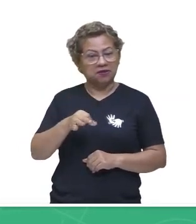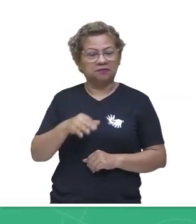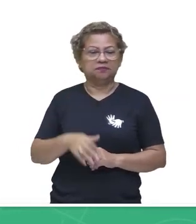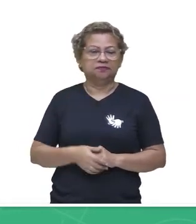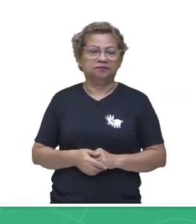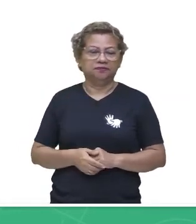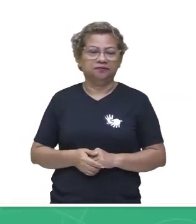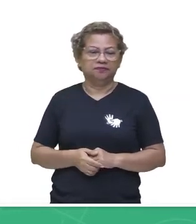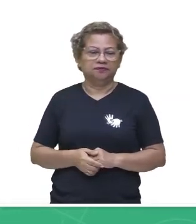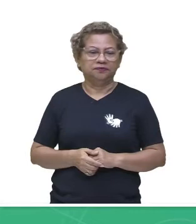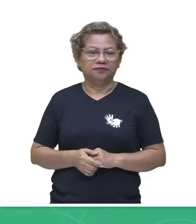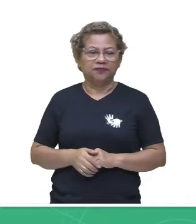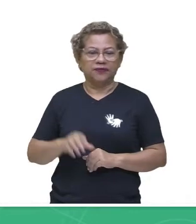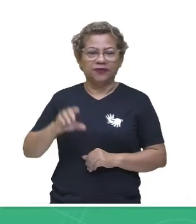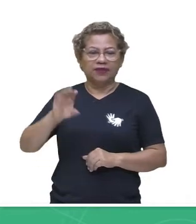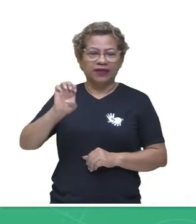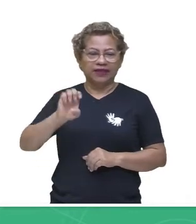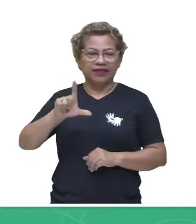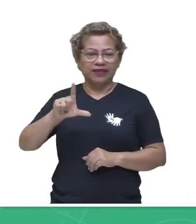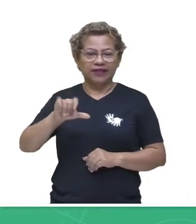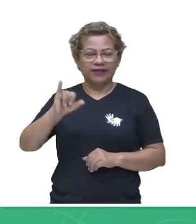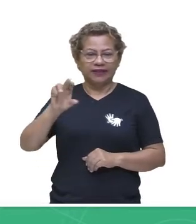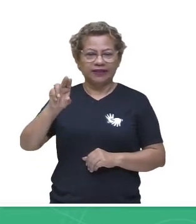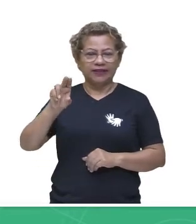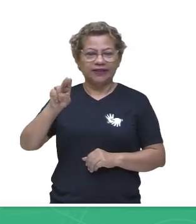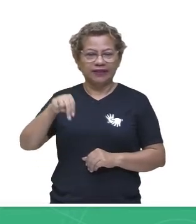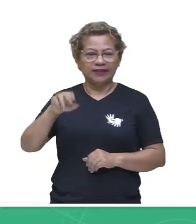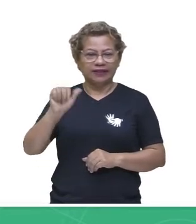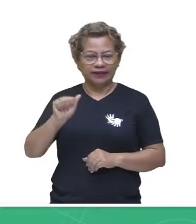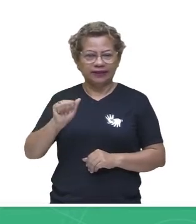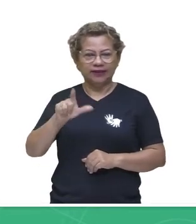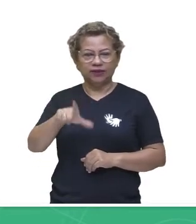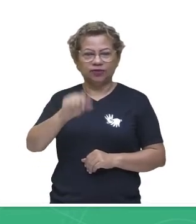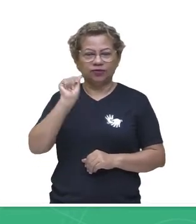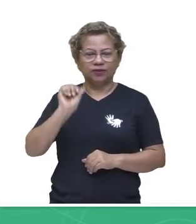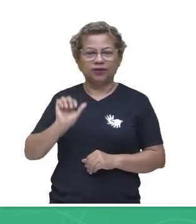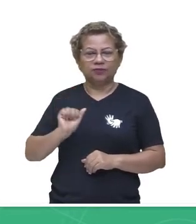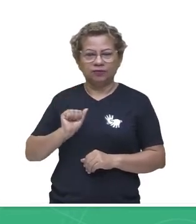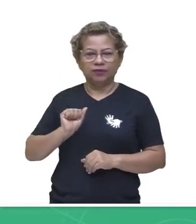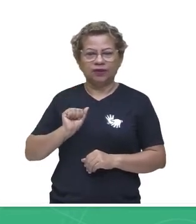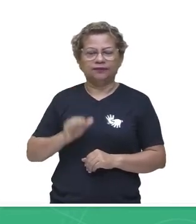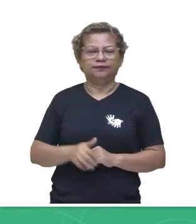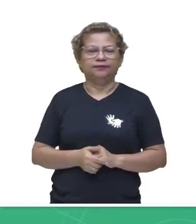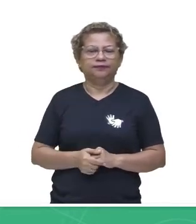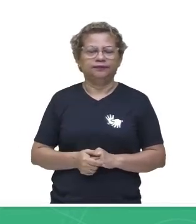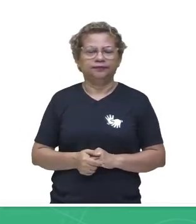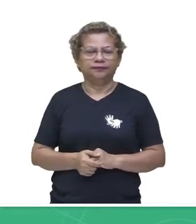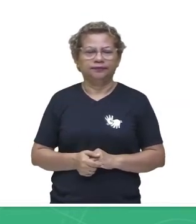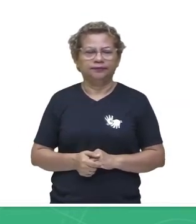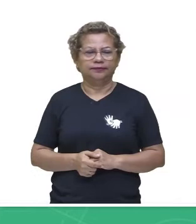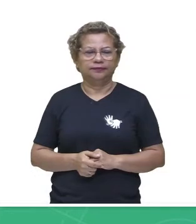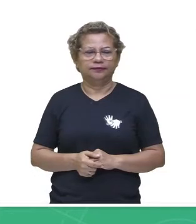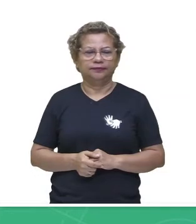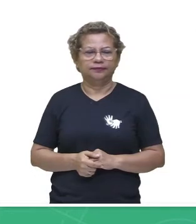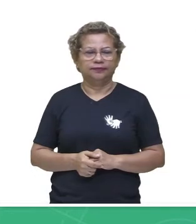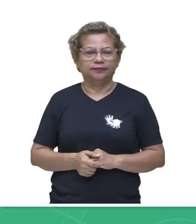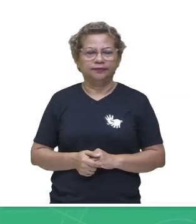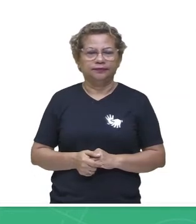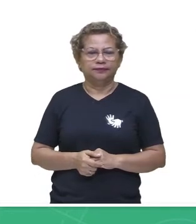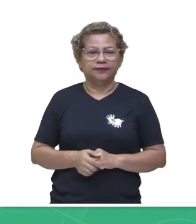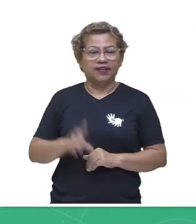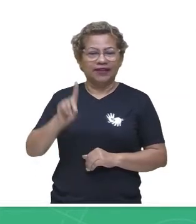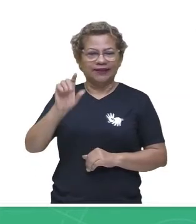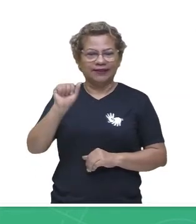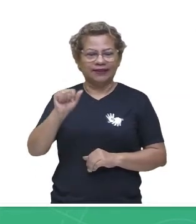certo. A Elina colocou que é a letra A alternativa correta também. Ainda